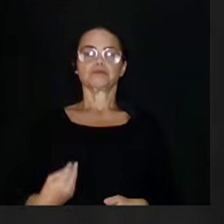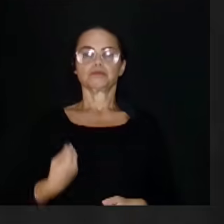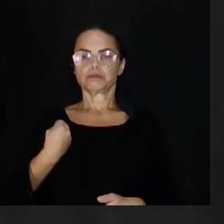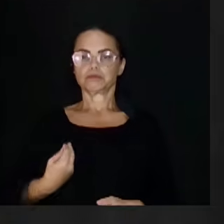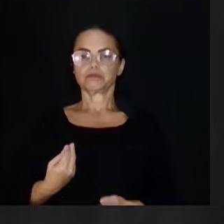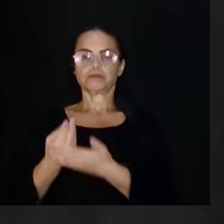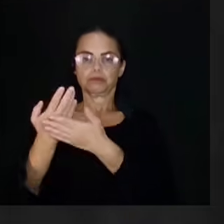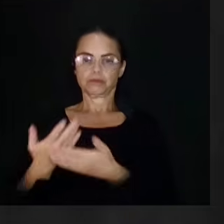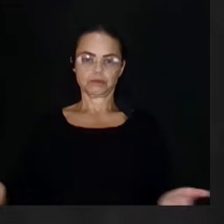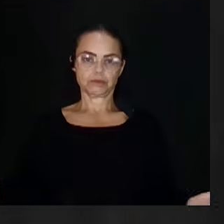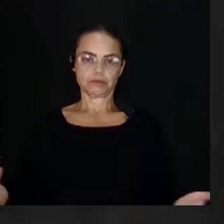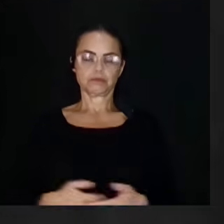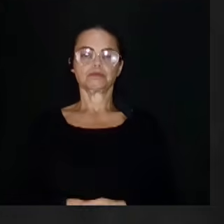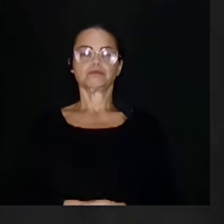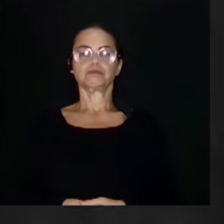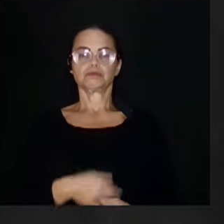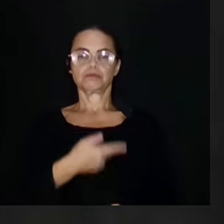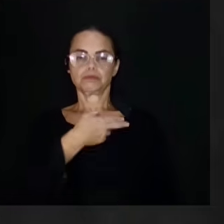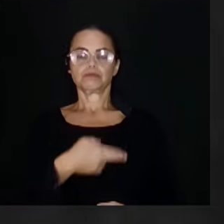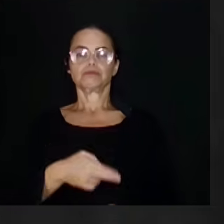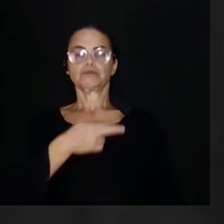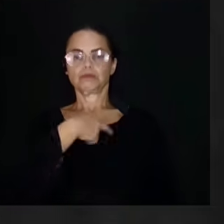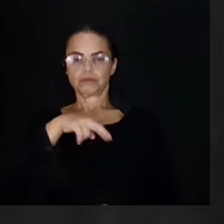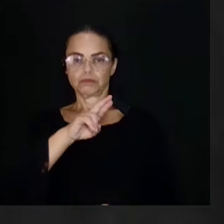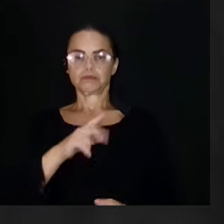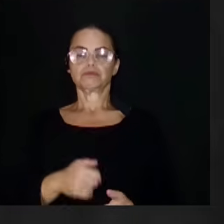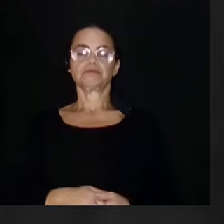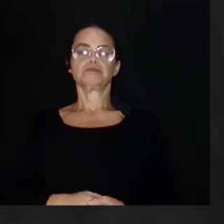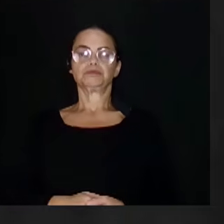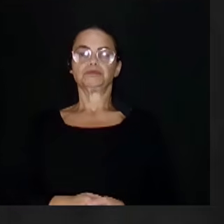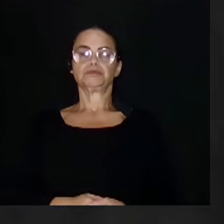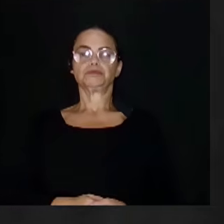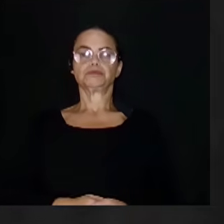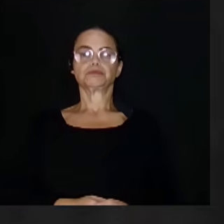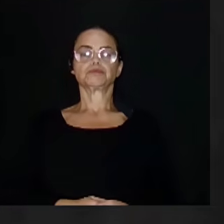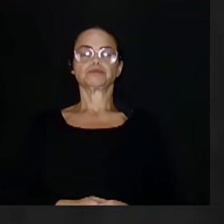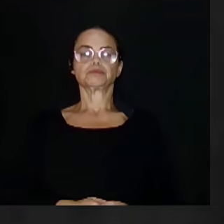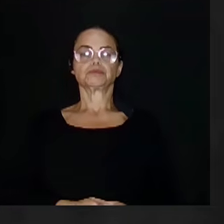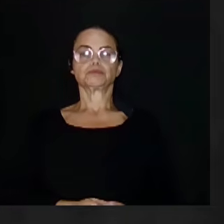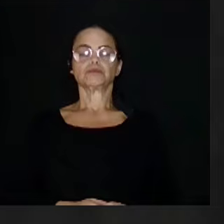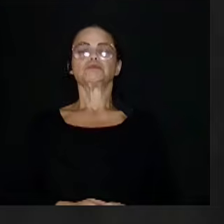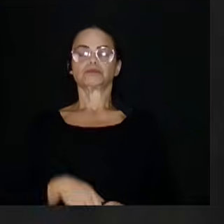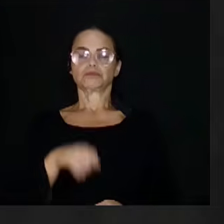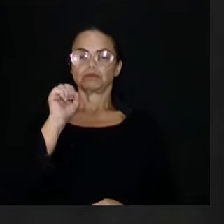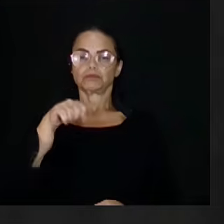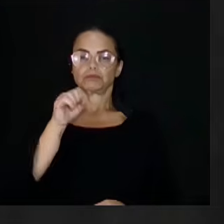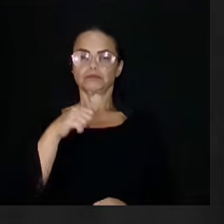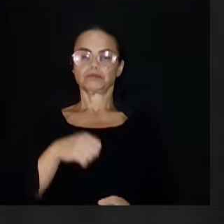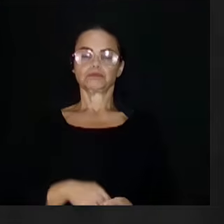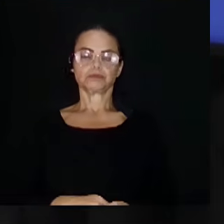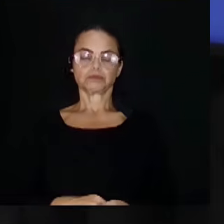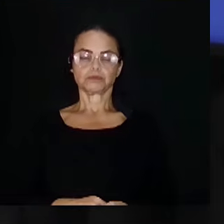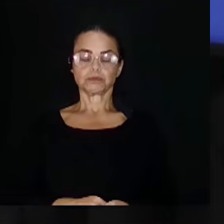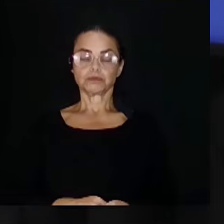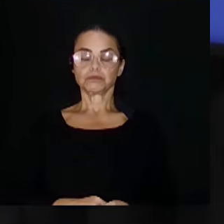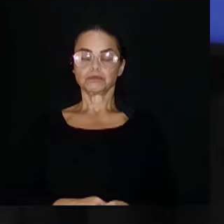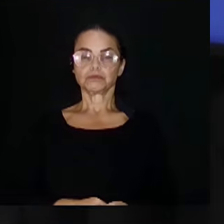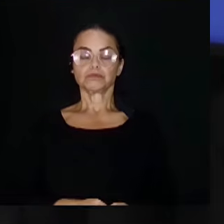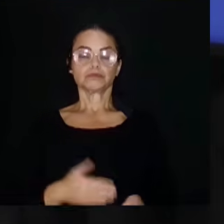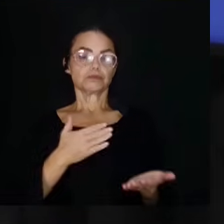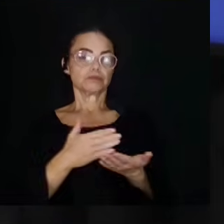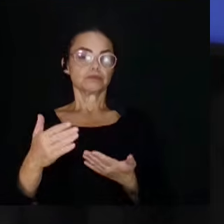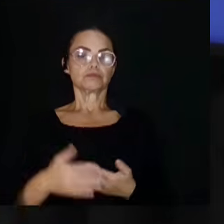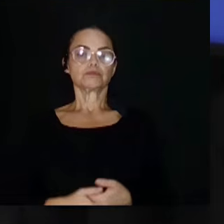da minha religiosidade. Muito bem, é isso. Bom, bora começar essa prosa,